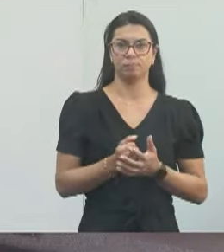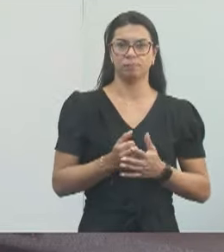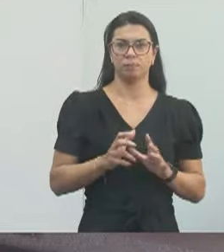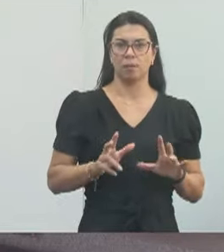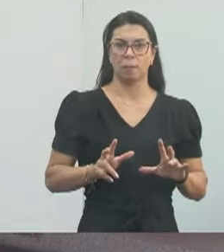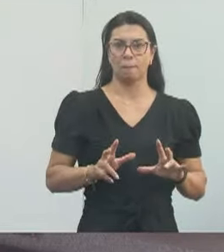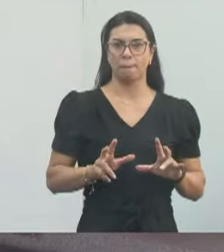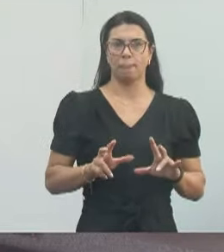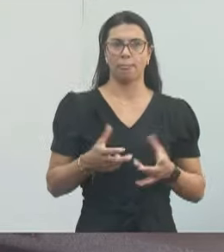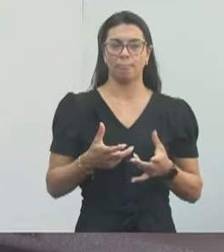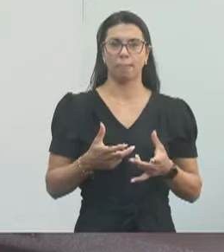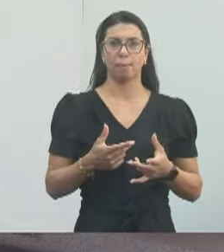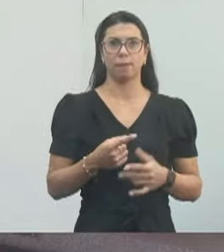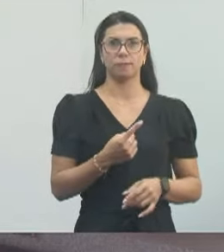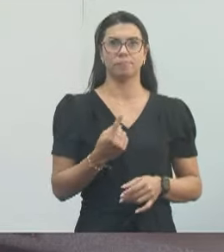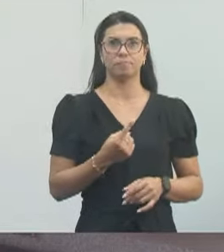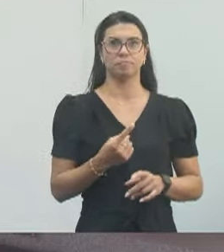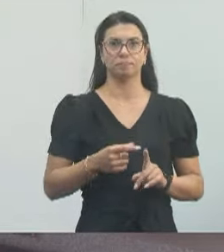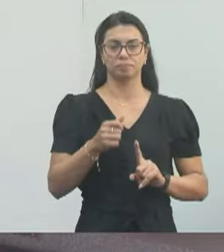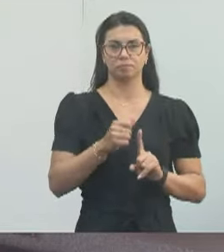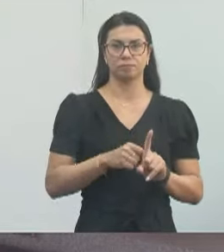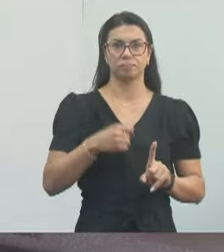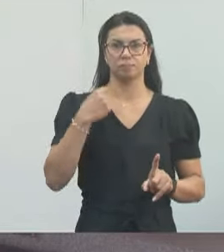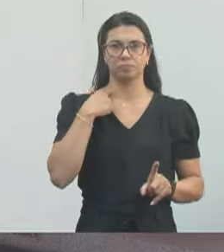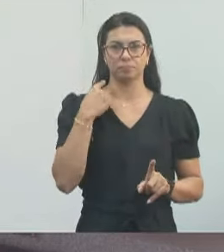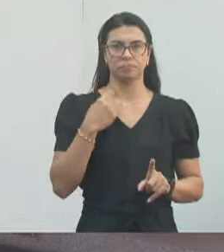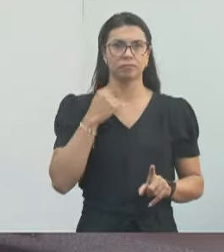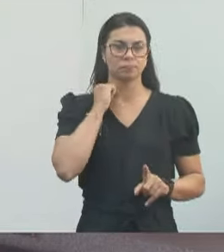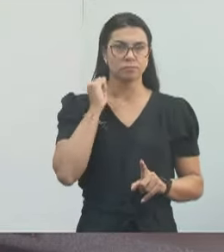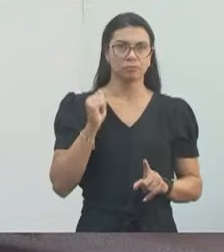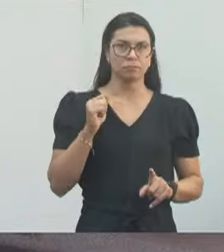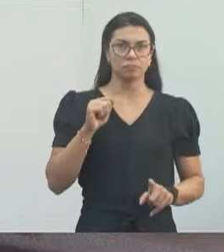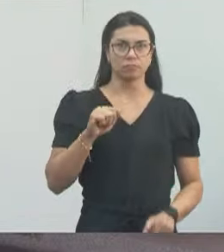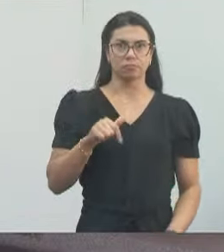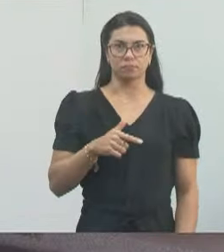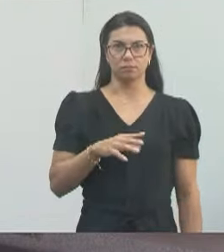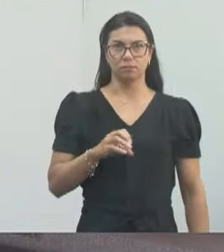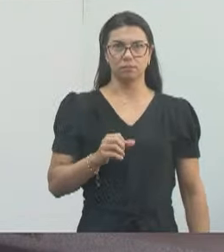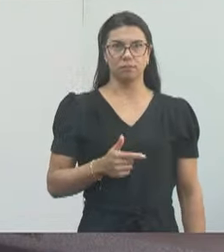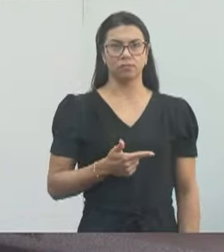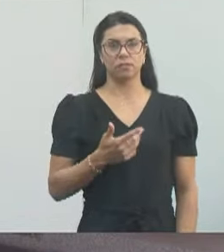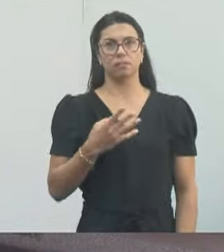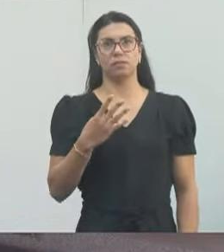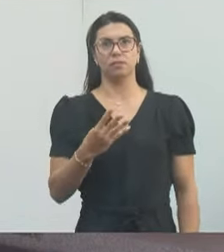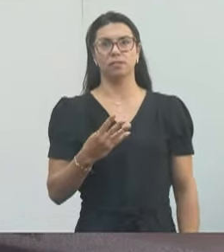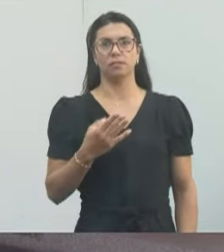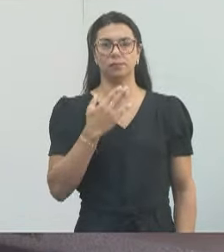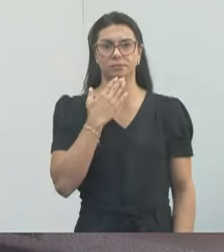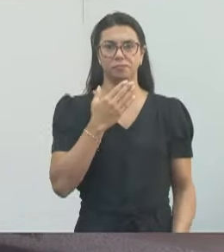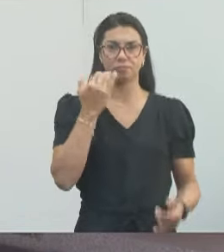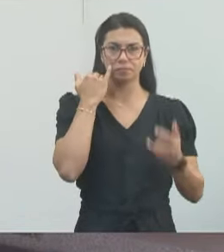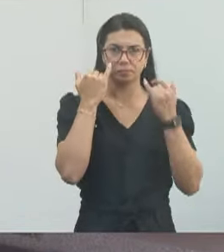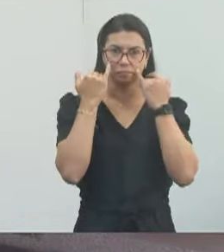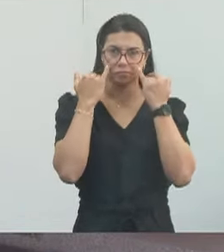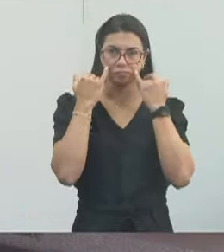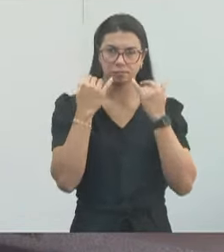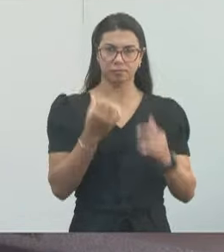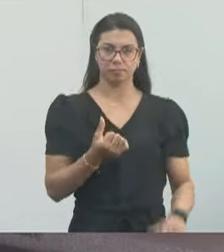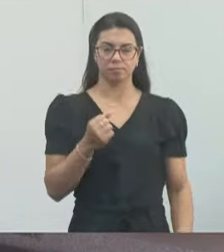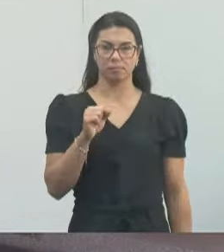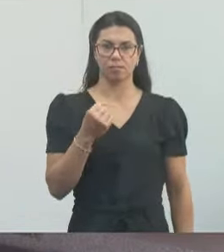dotada em 11 de abril de 2024 recebido nesta prefeitura no dia 11 de abril de 2024 referente ao pedido de informação